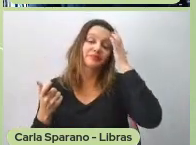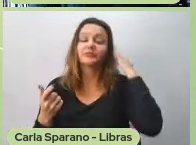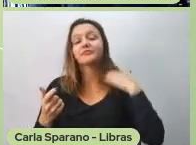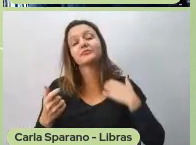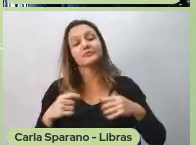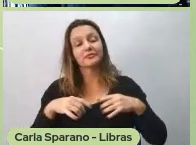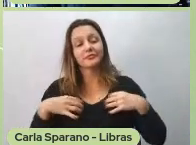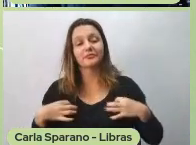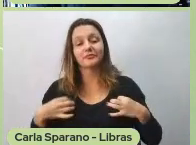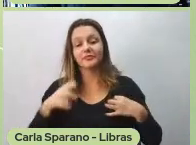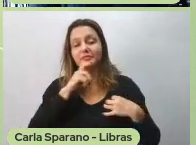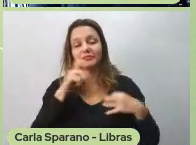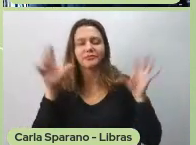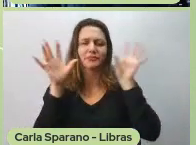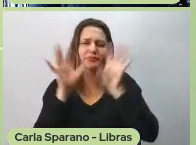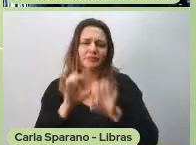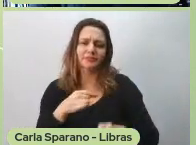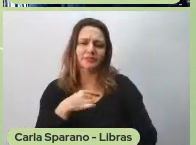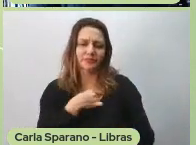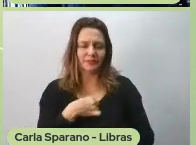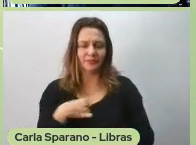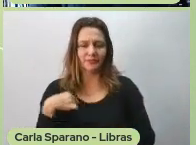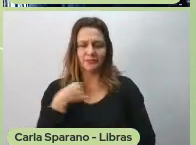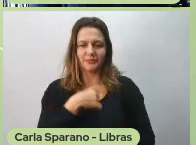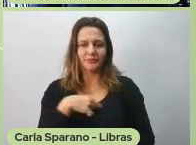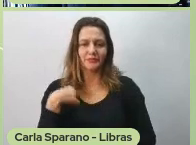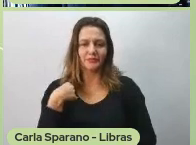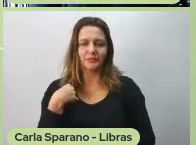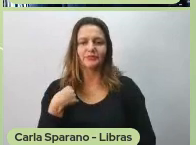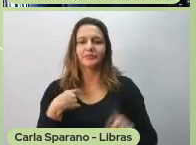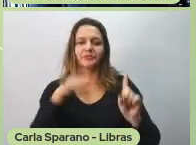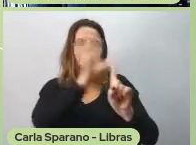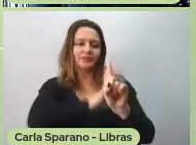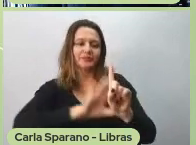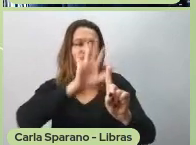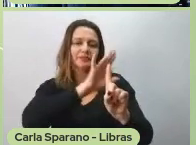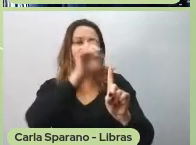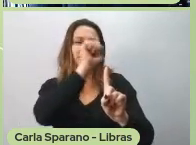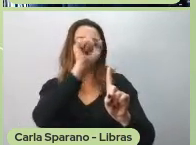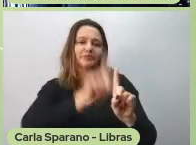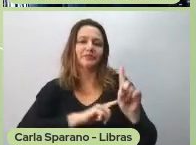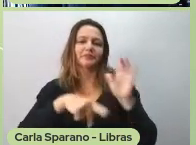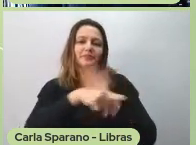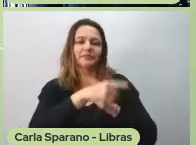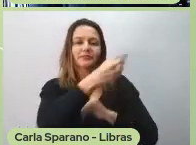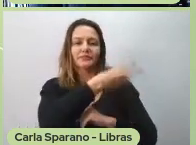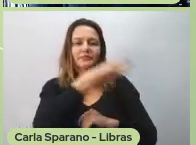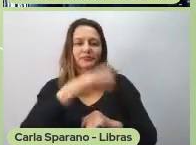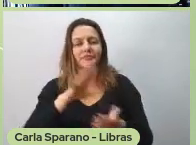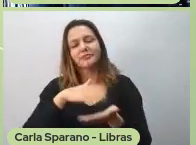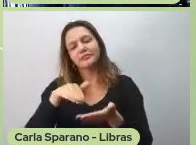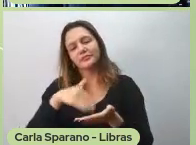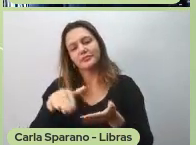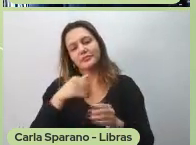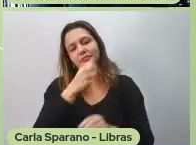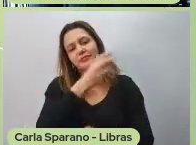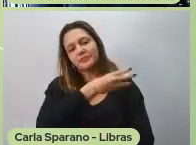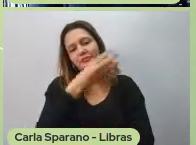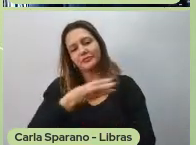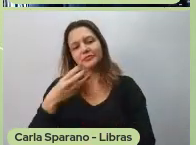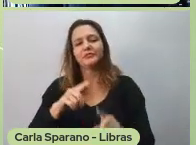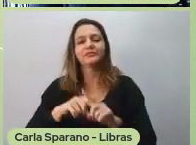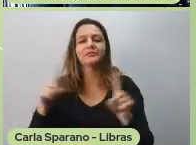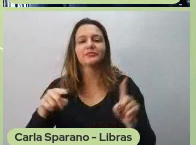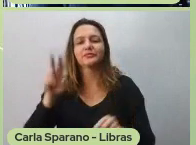blusa verde escura, alguns cordõezinhos, e estou com um fundo azul da TIM. Estou aqui no escritório da TIM, mas estou